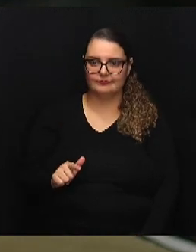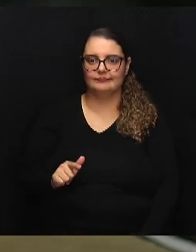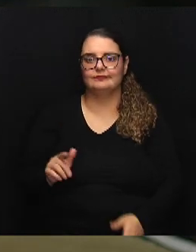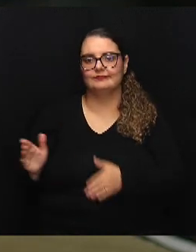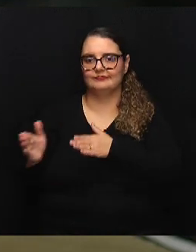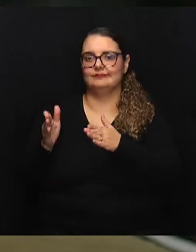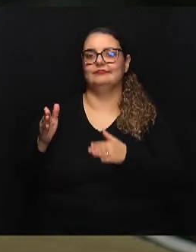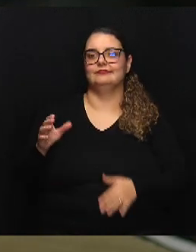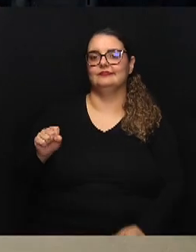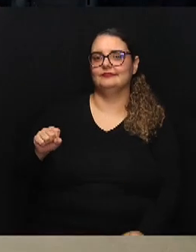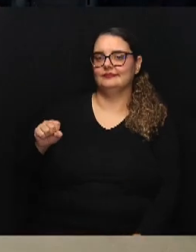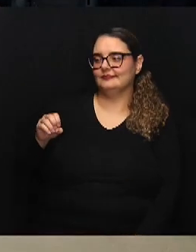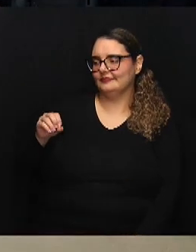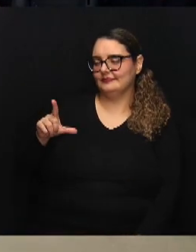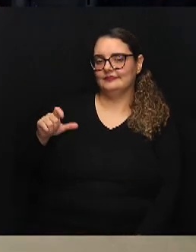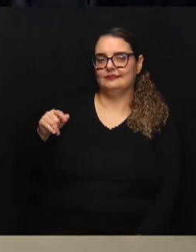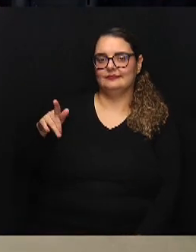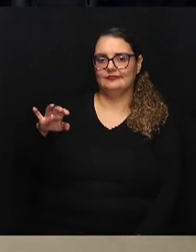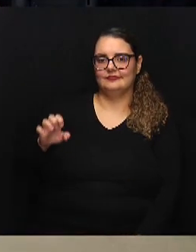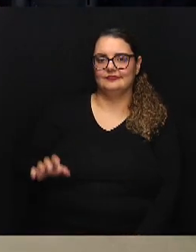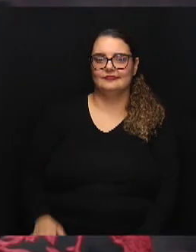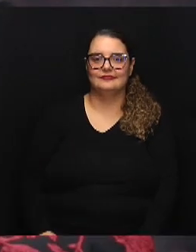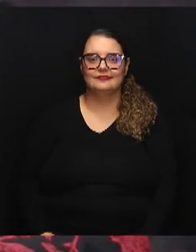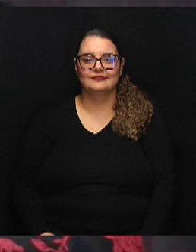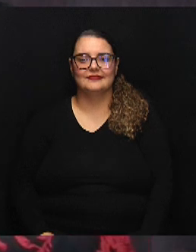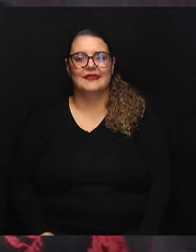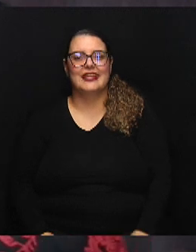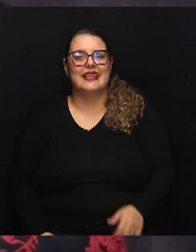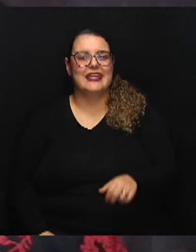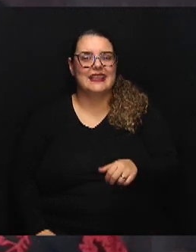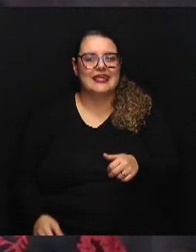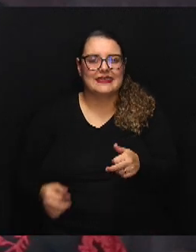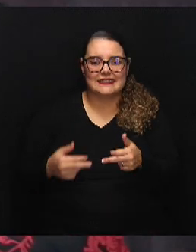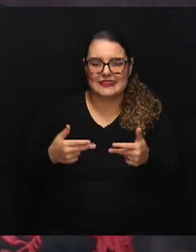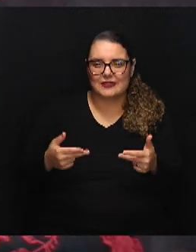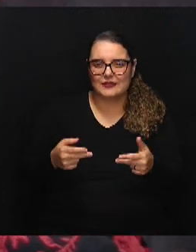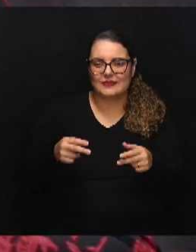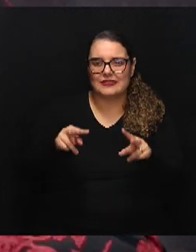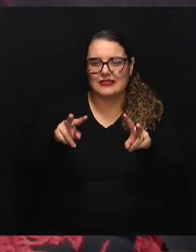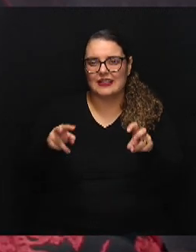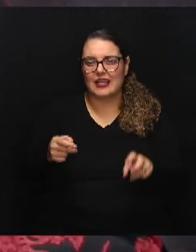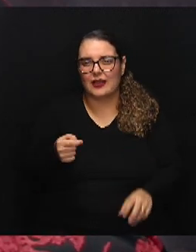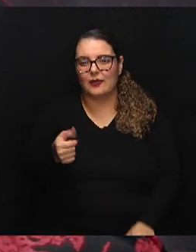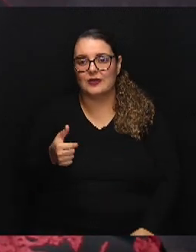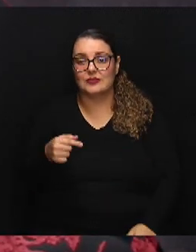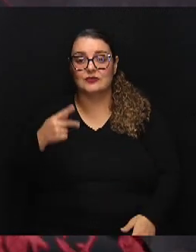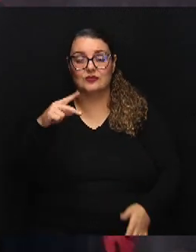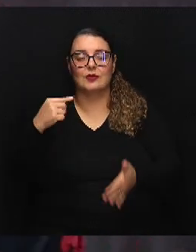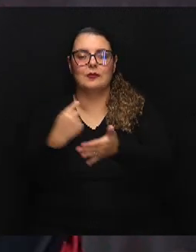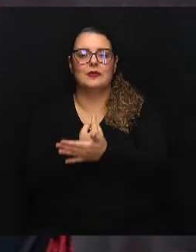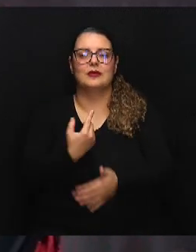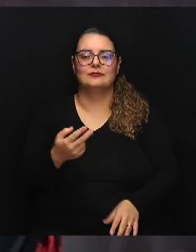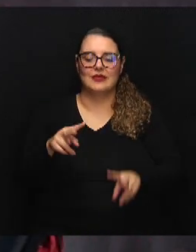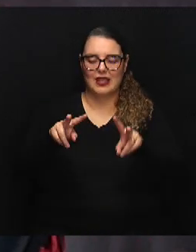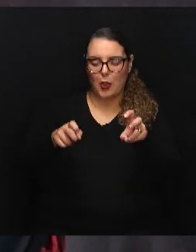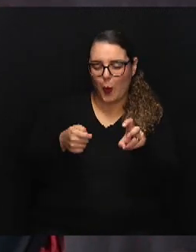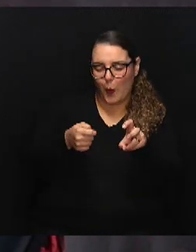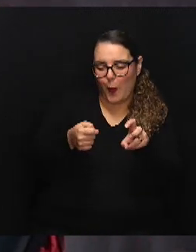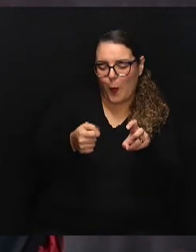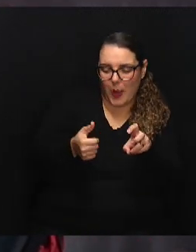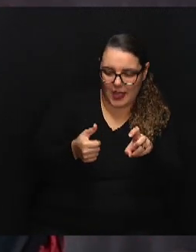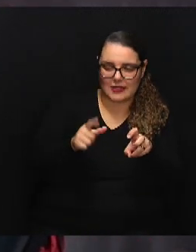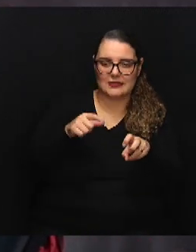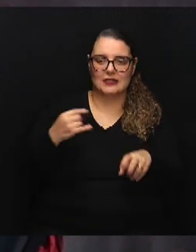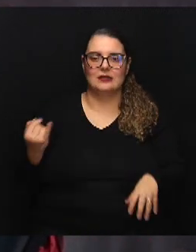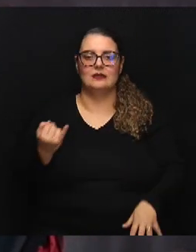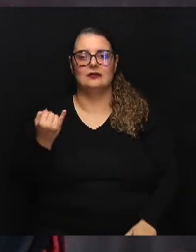para você, Solange. Essa coisa do quase, né, Sofia, tua pergunta é muito legal. Essa coisa do quase é bem interessante, né?